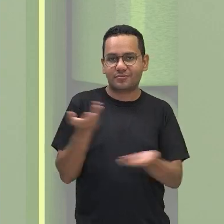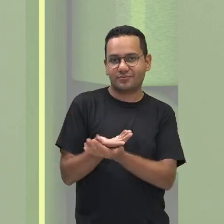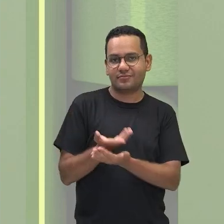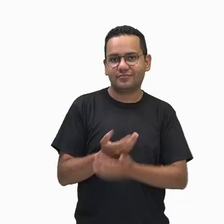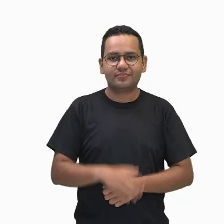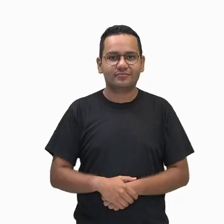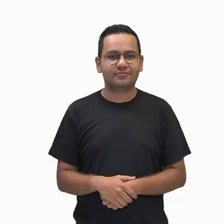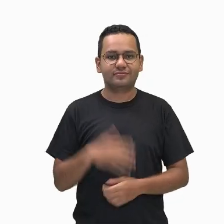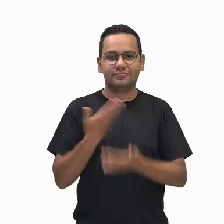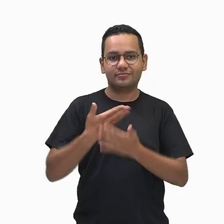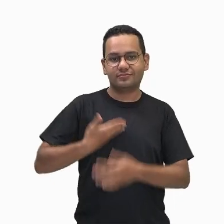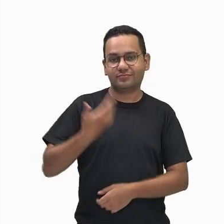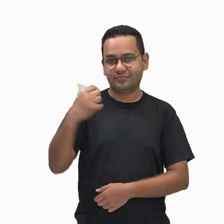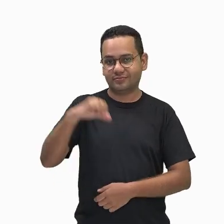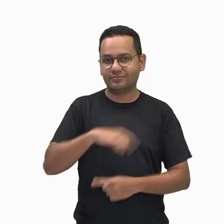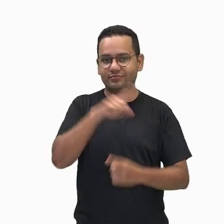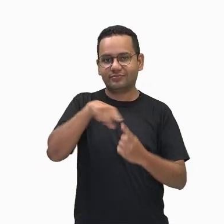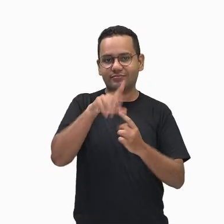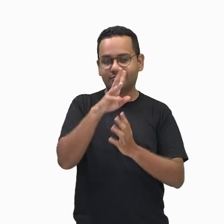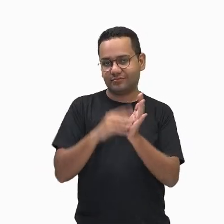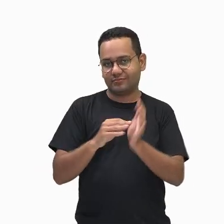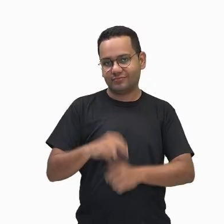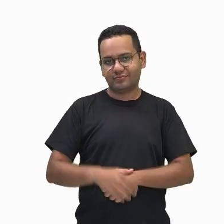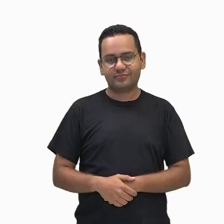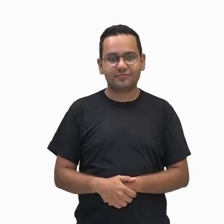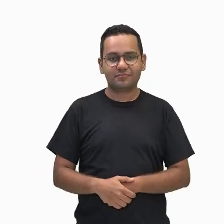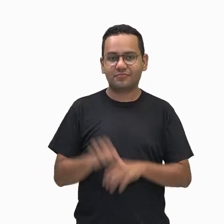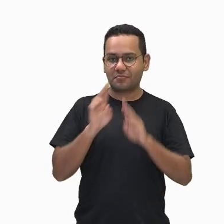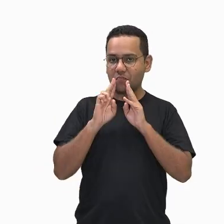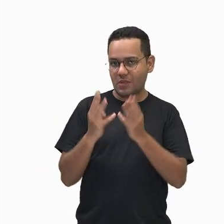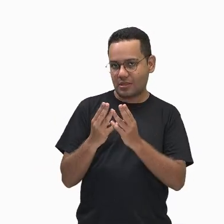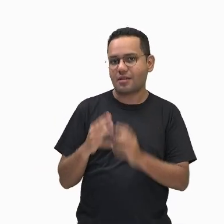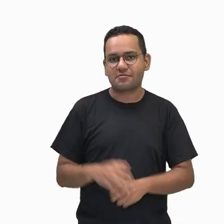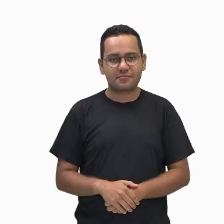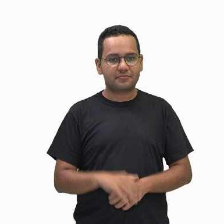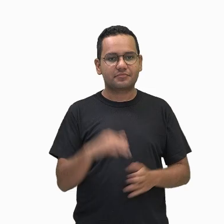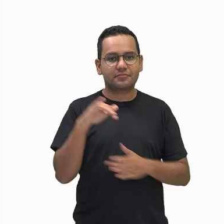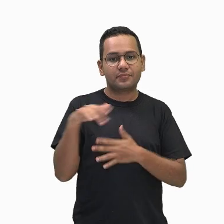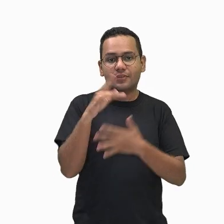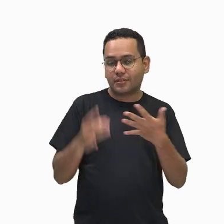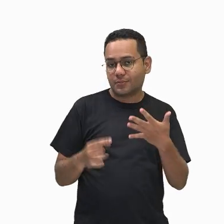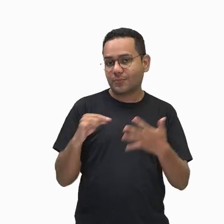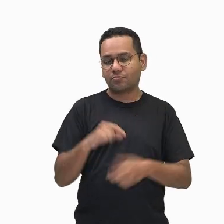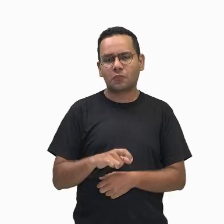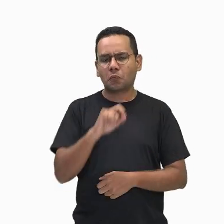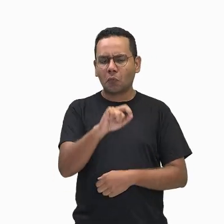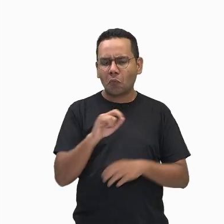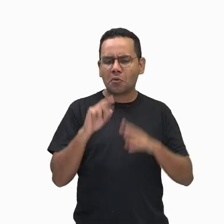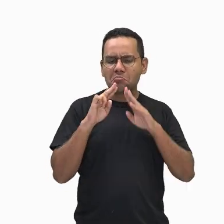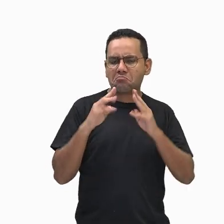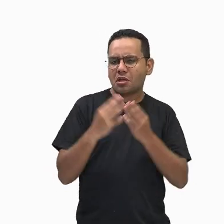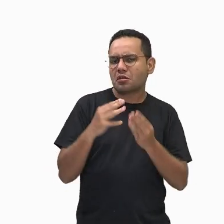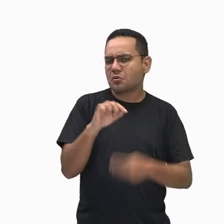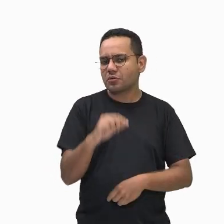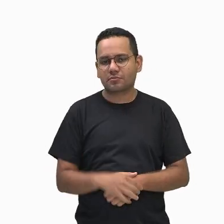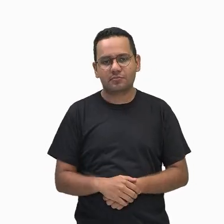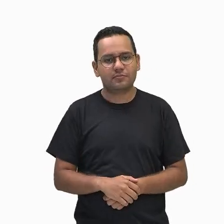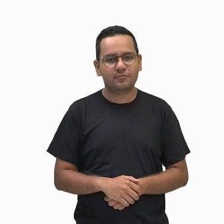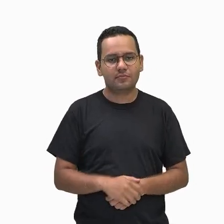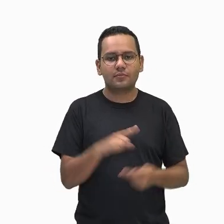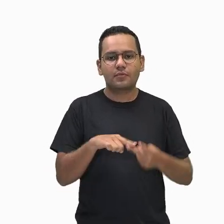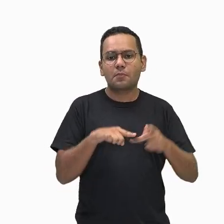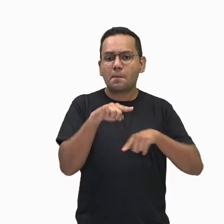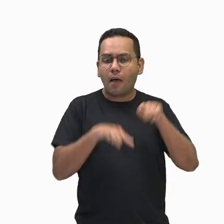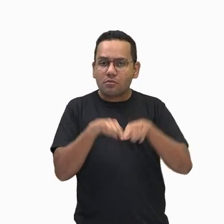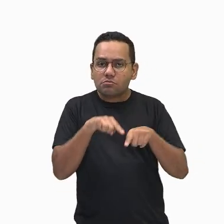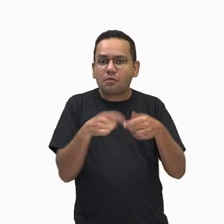hoje? A aula 29 tem como objeto de conhecimento a matéria e seu detalhamento, o que é matéria,